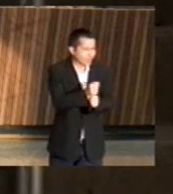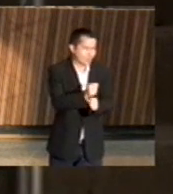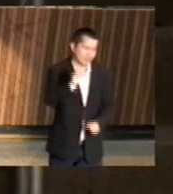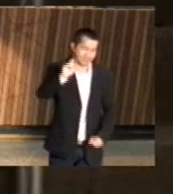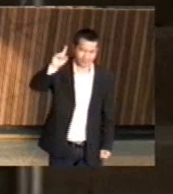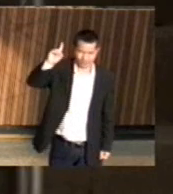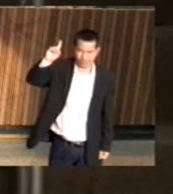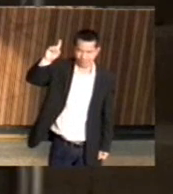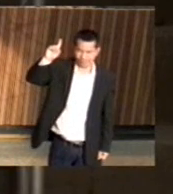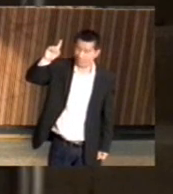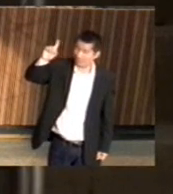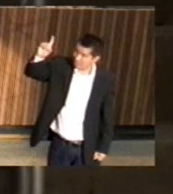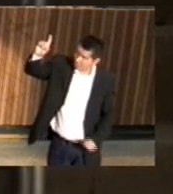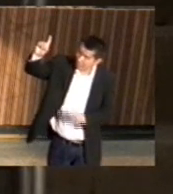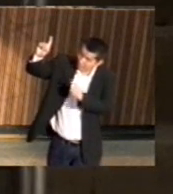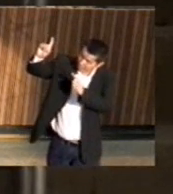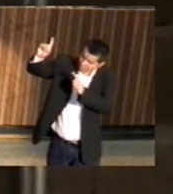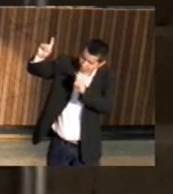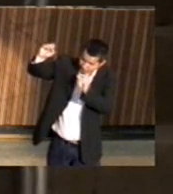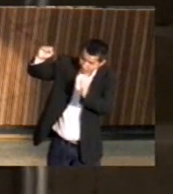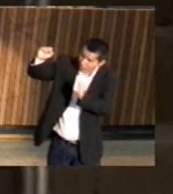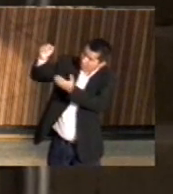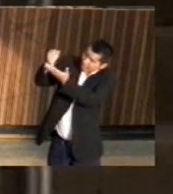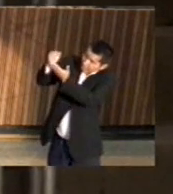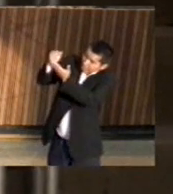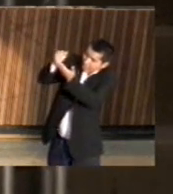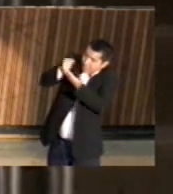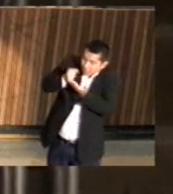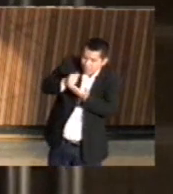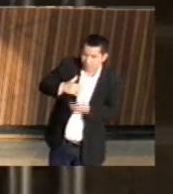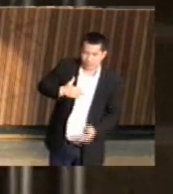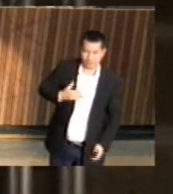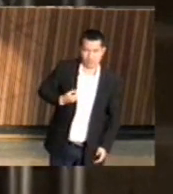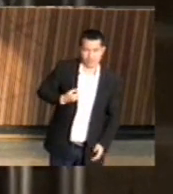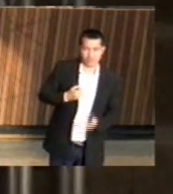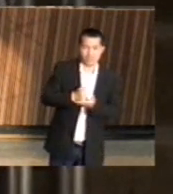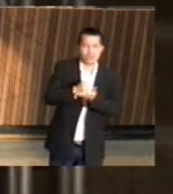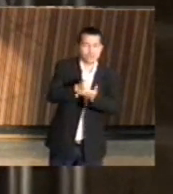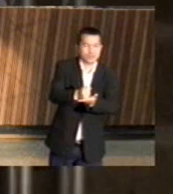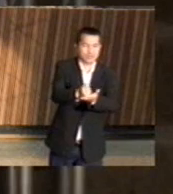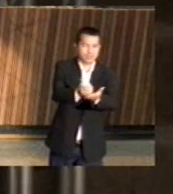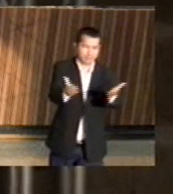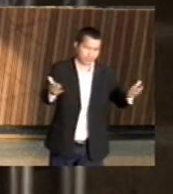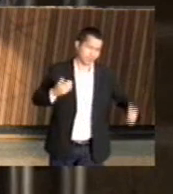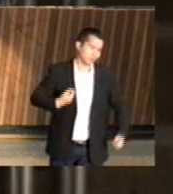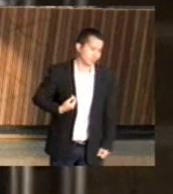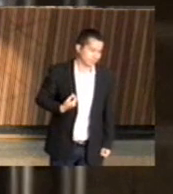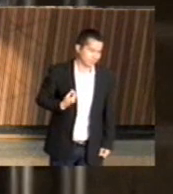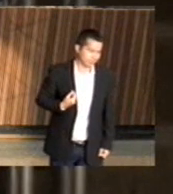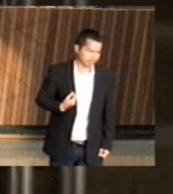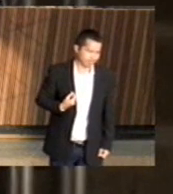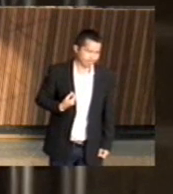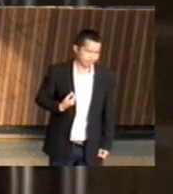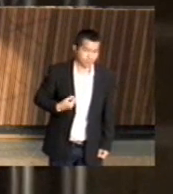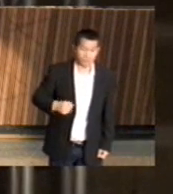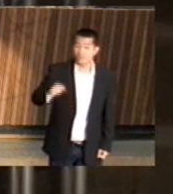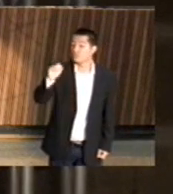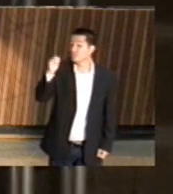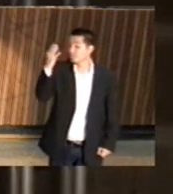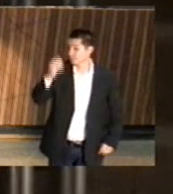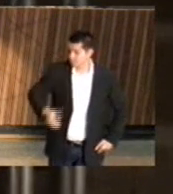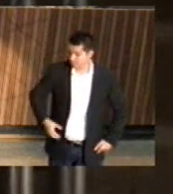paguei. Aí eu achei estranho quando ele disse assim: o senhor vai pagar em cheque? Eu falei: vou. O senhor não quer colocar no seu cartão de crédito? Eu falei: não,